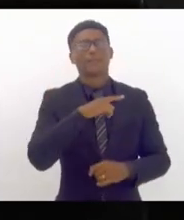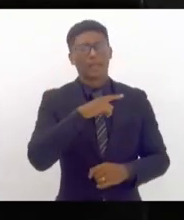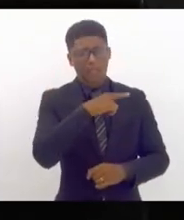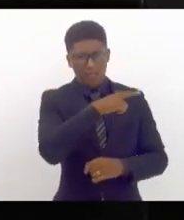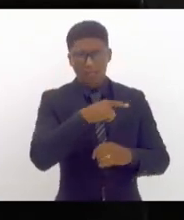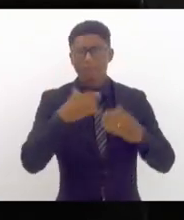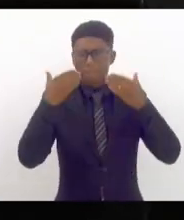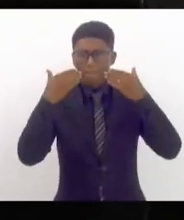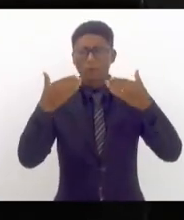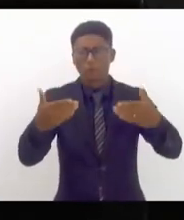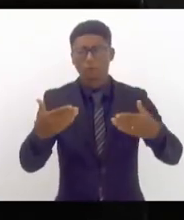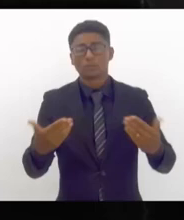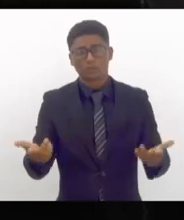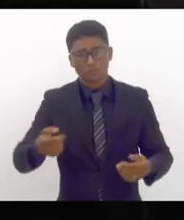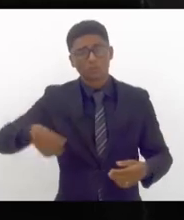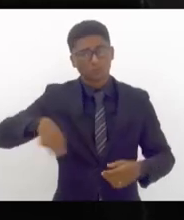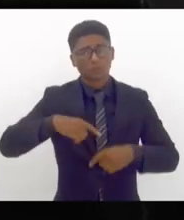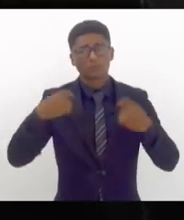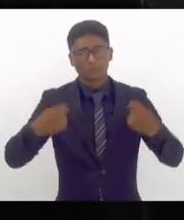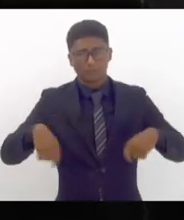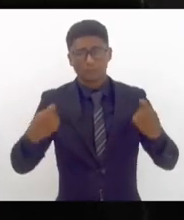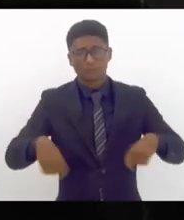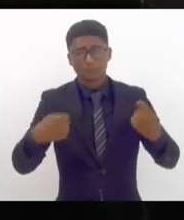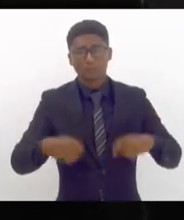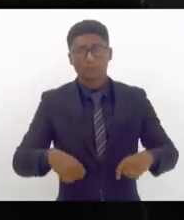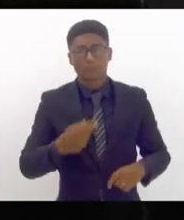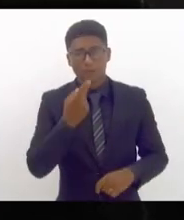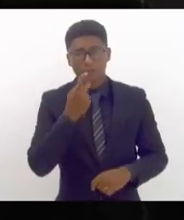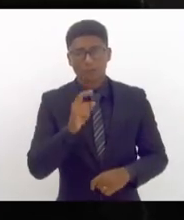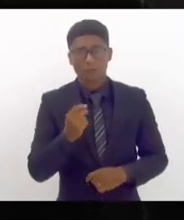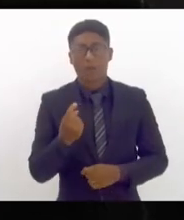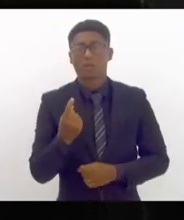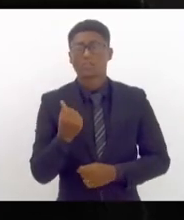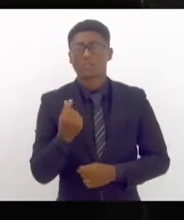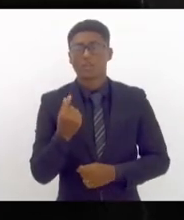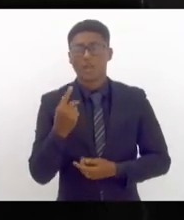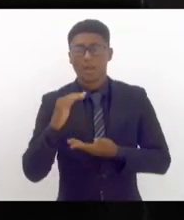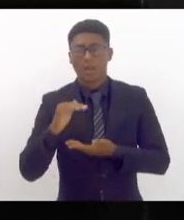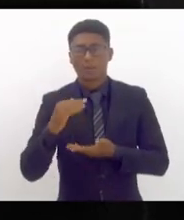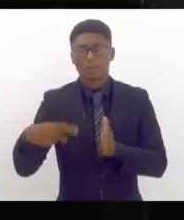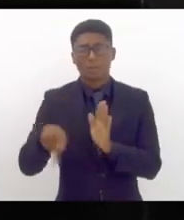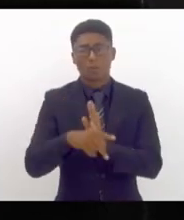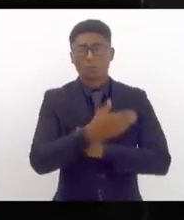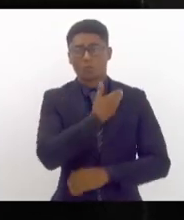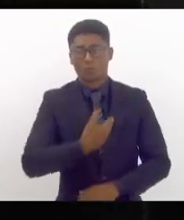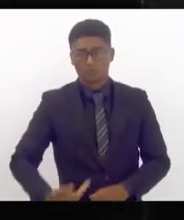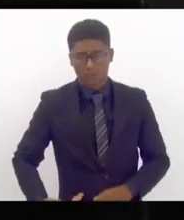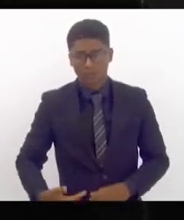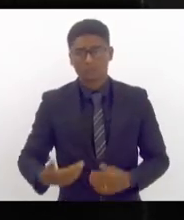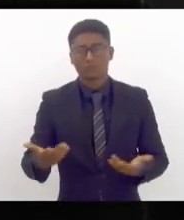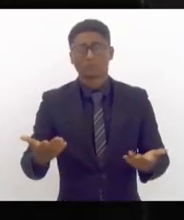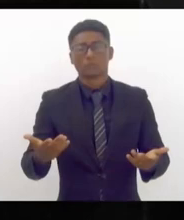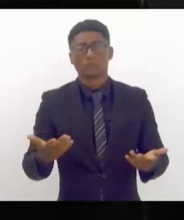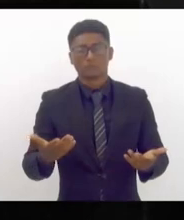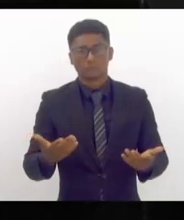Ou seja, precisamos falar de orçamento público para esse processo. Precisamos